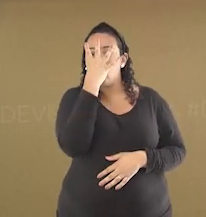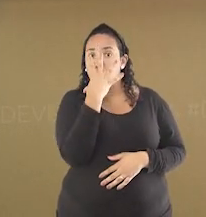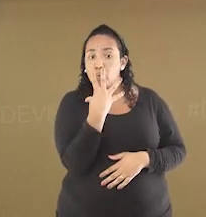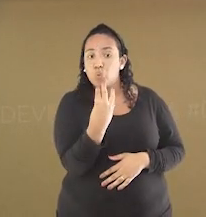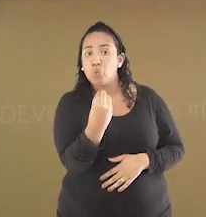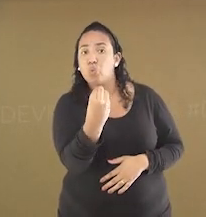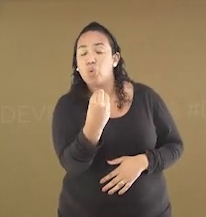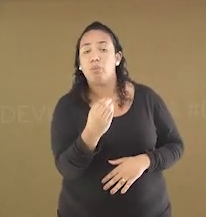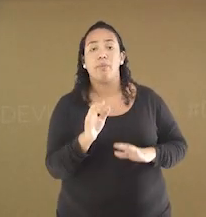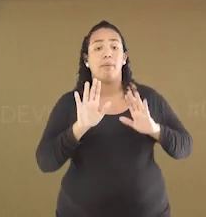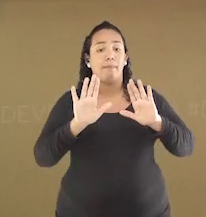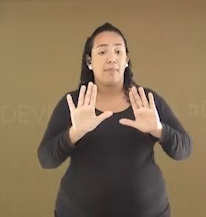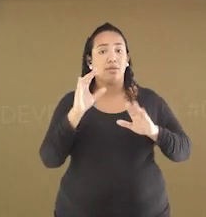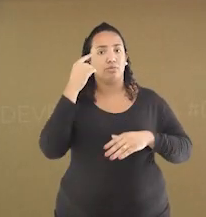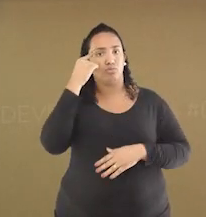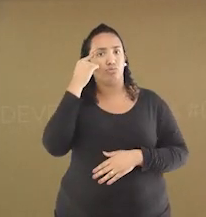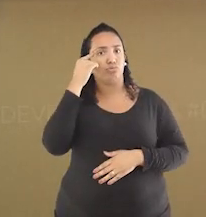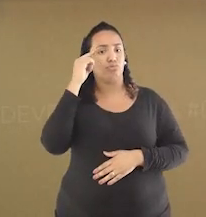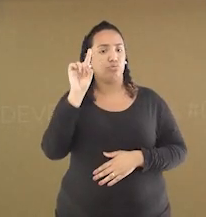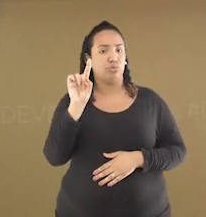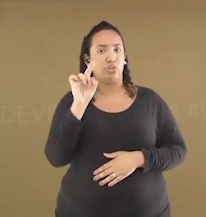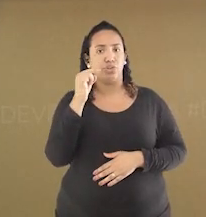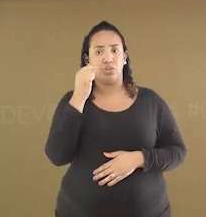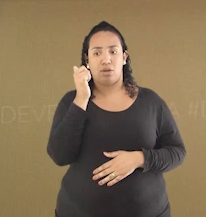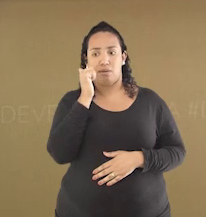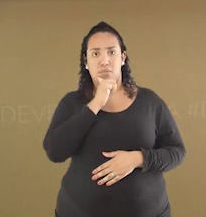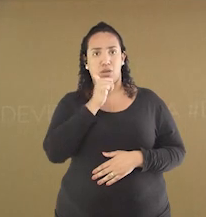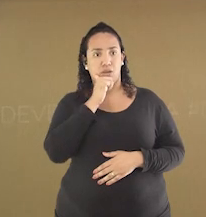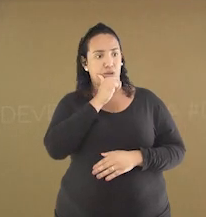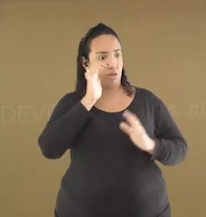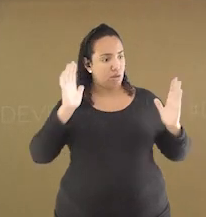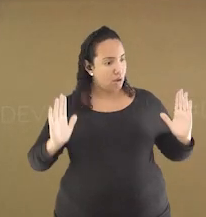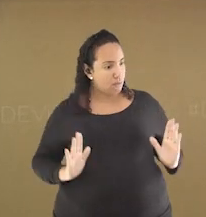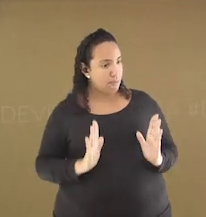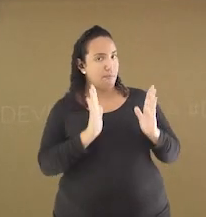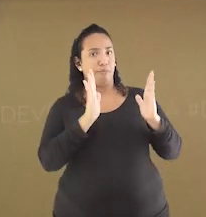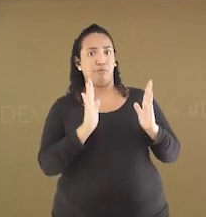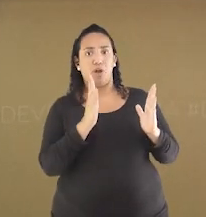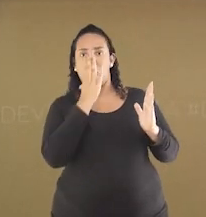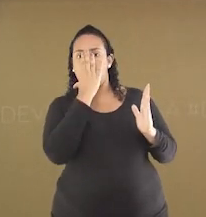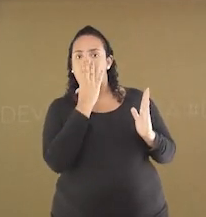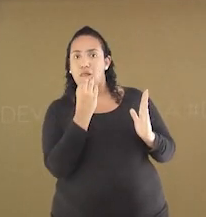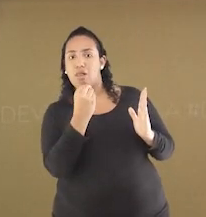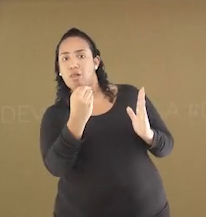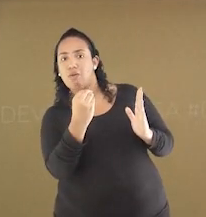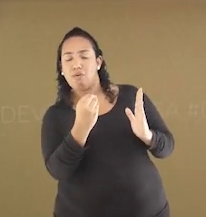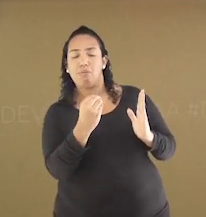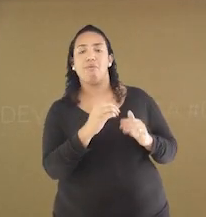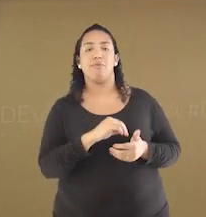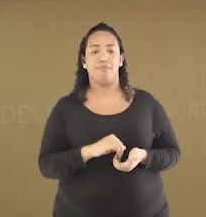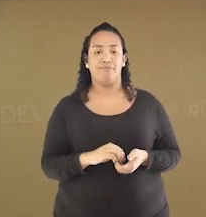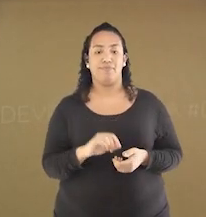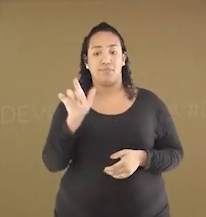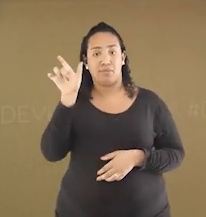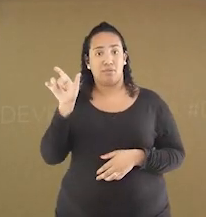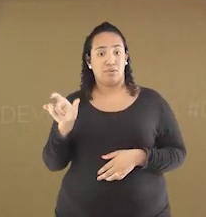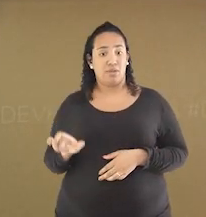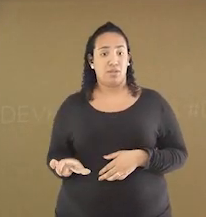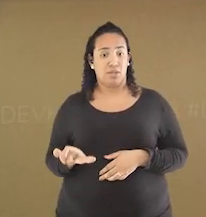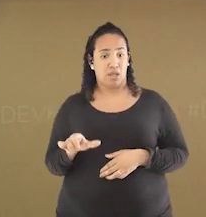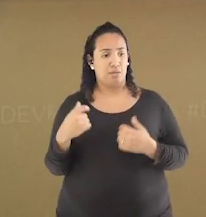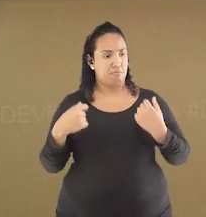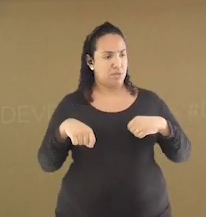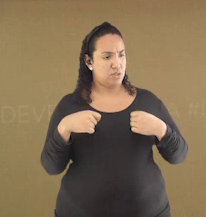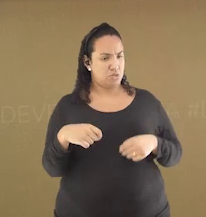lobo. Até que um dia ela topou de frente com ele e não restou outra alternativa a não